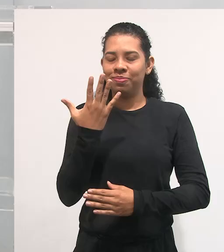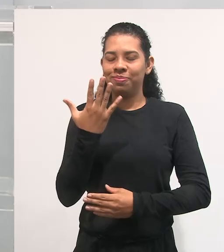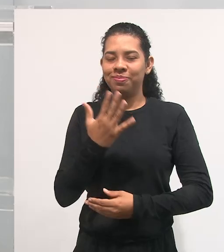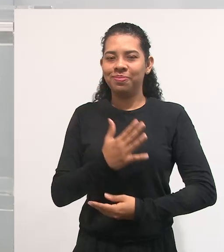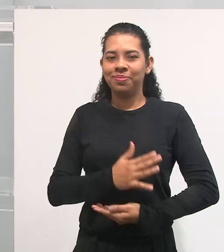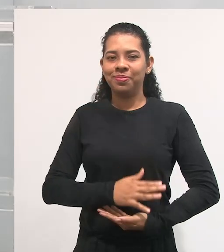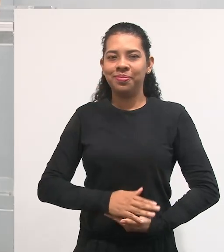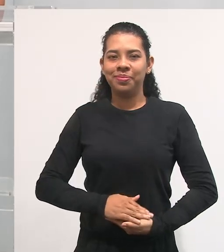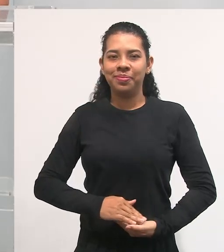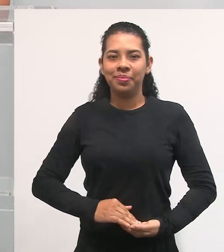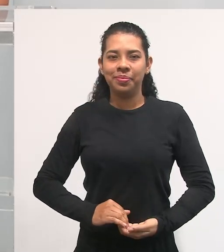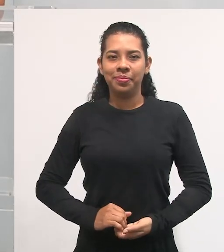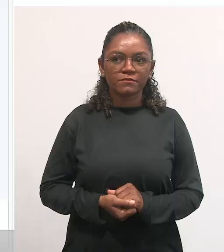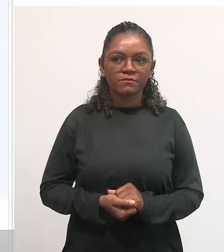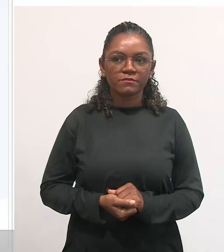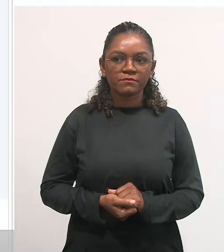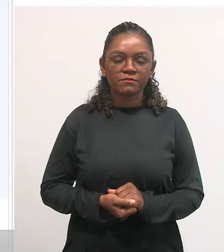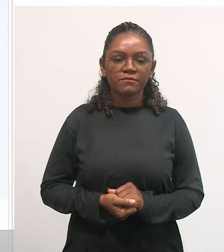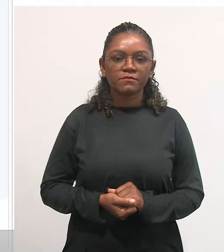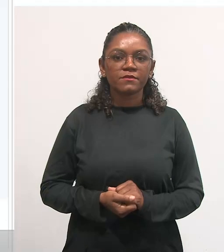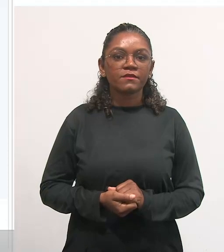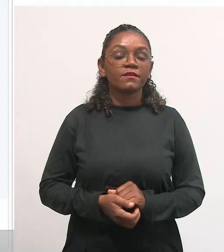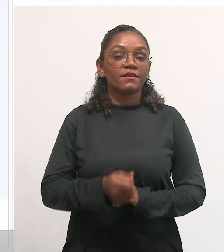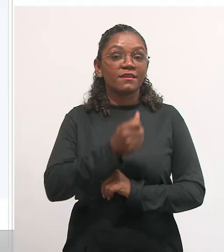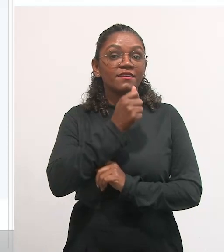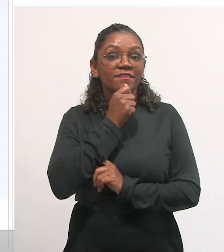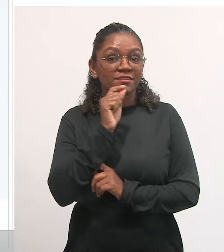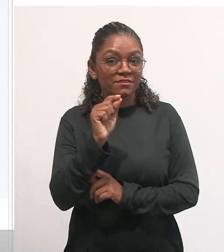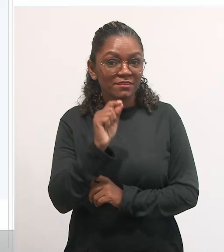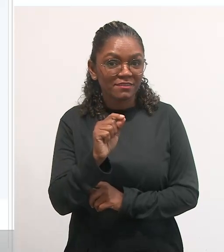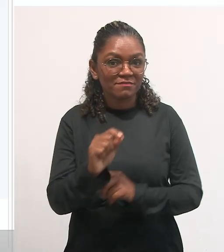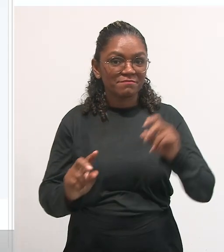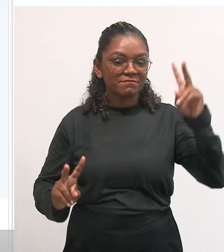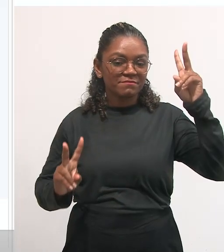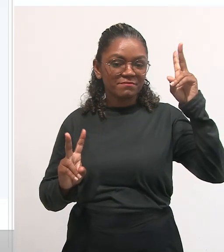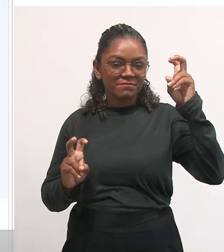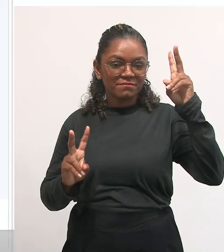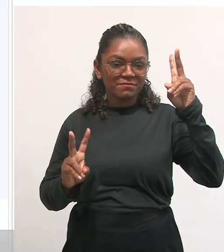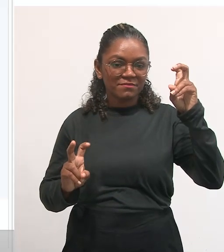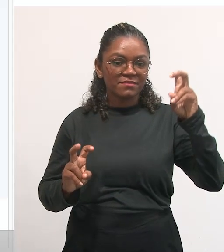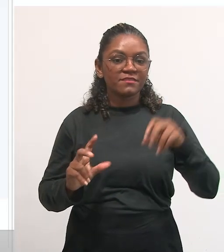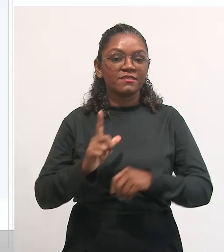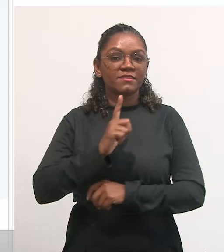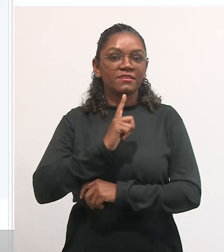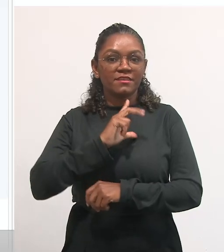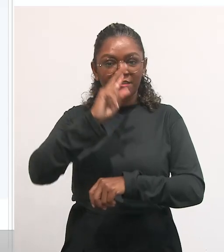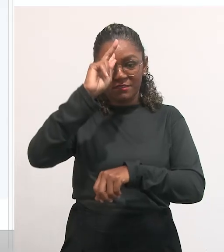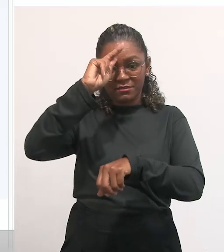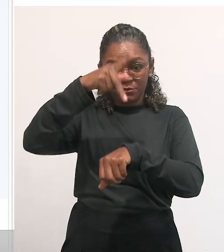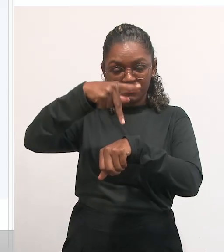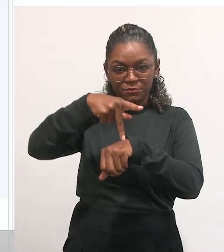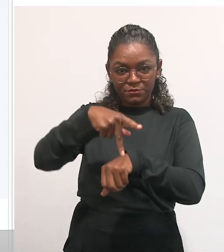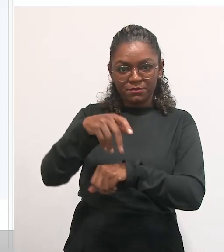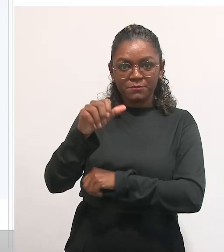currículo vieram dessa perspectiva ainda o b coloca aqui uma compreensão do Michael Apple o